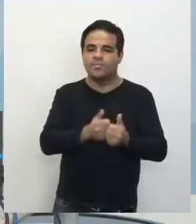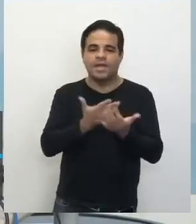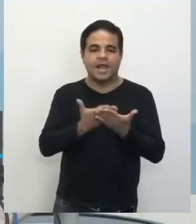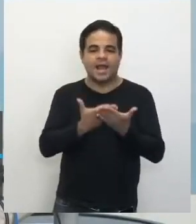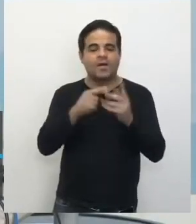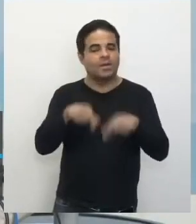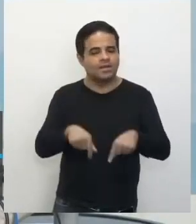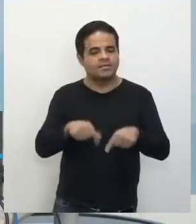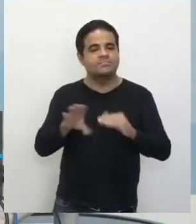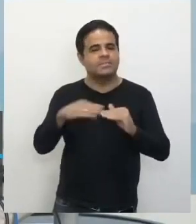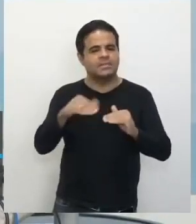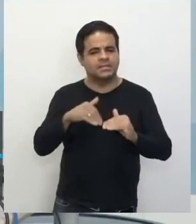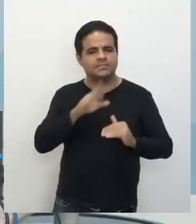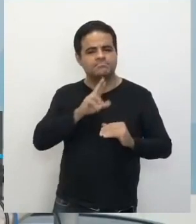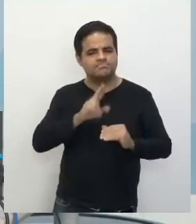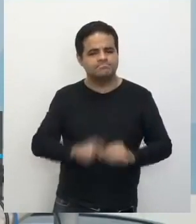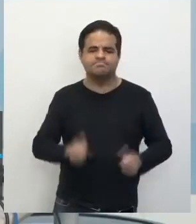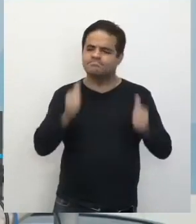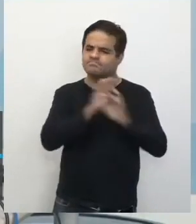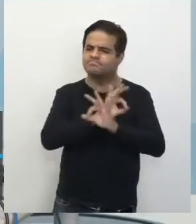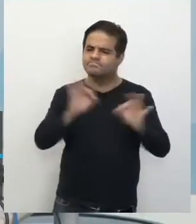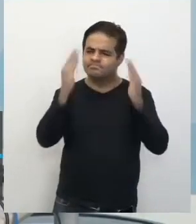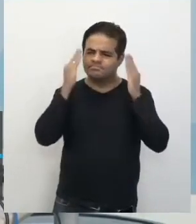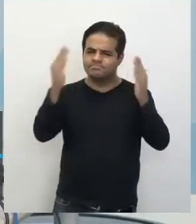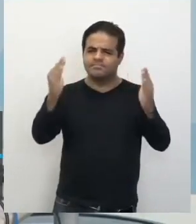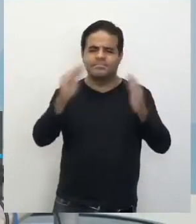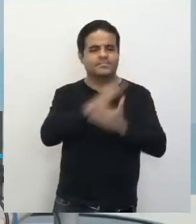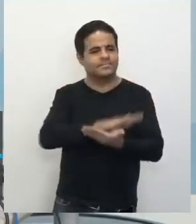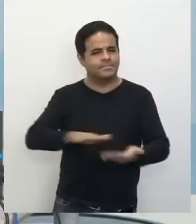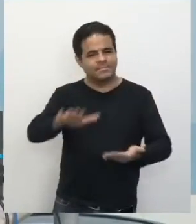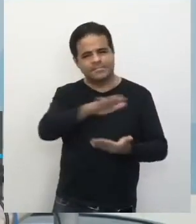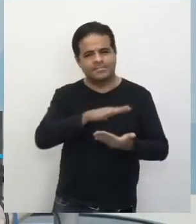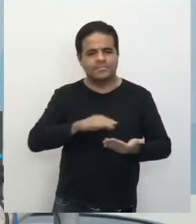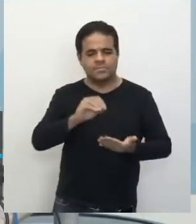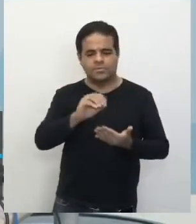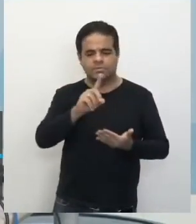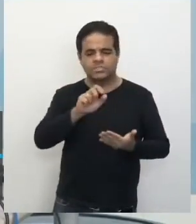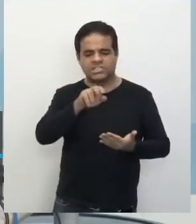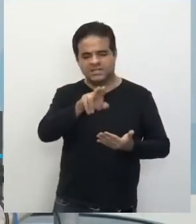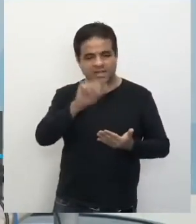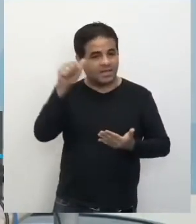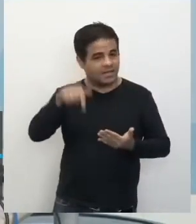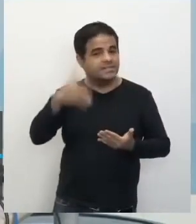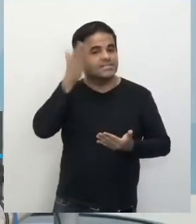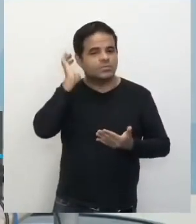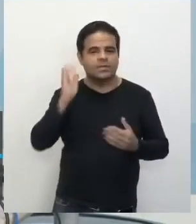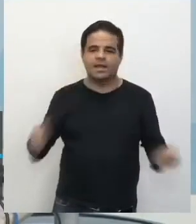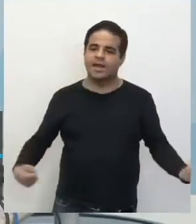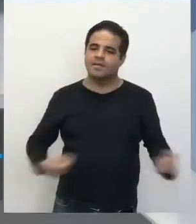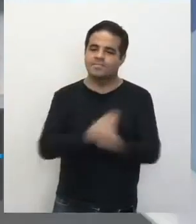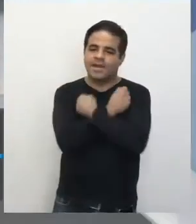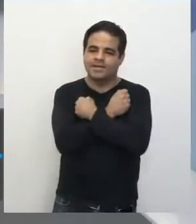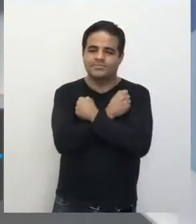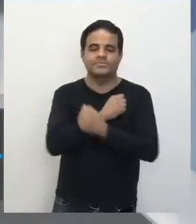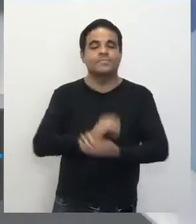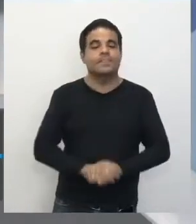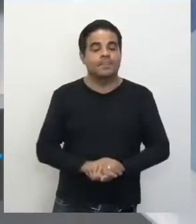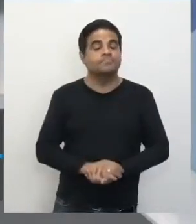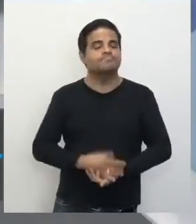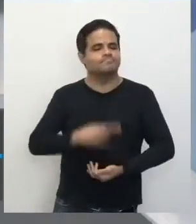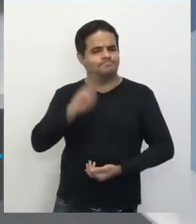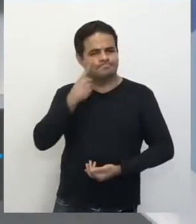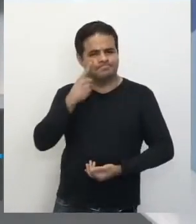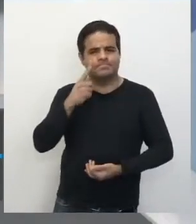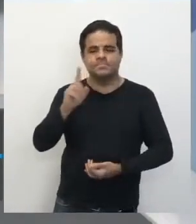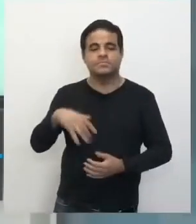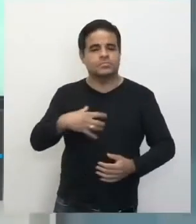aqui também, mandando as respostas. Valeu, Eliane, valeu, pessoal lá da Escola Odinei, aqui de Santo André. Abraço. Então, vamos ver, gente. Eu vou